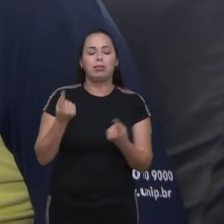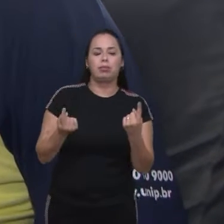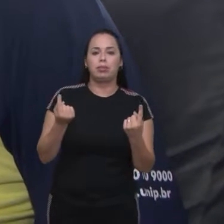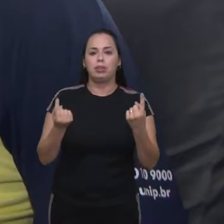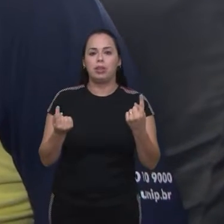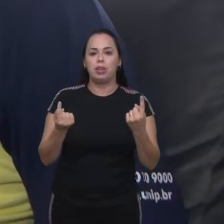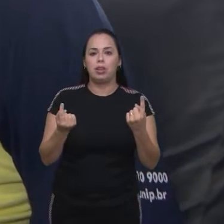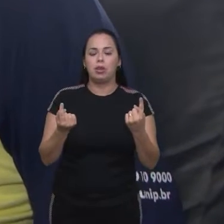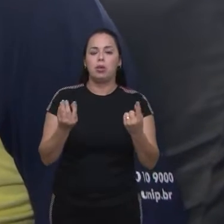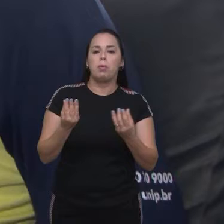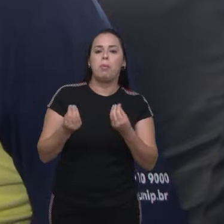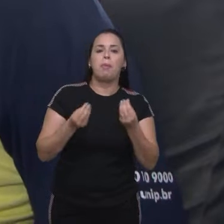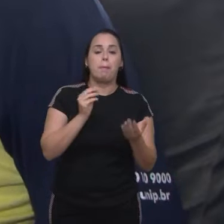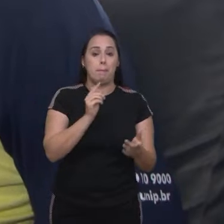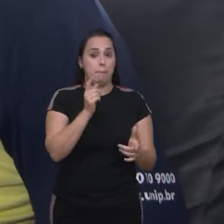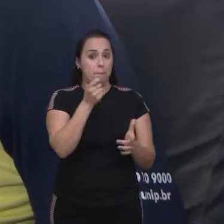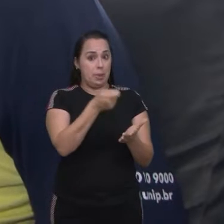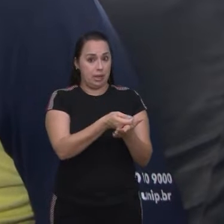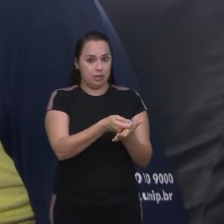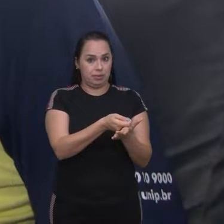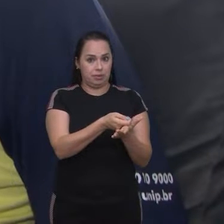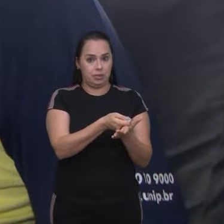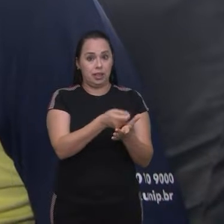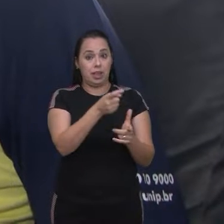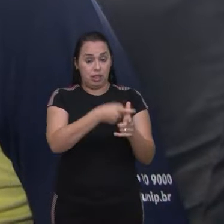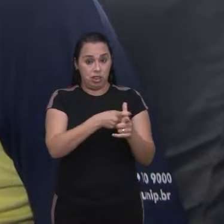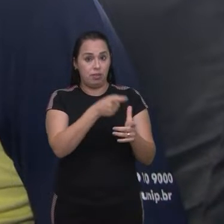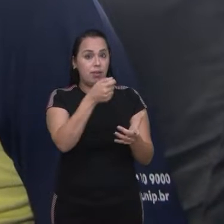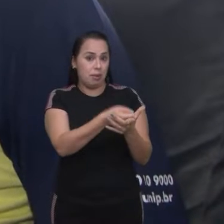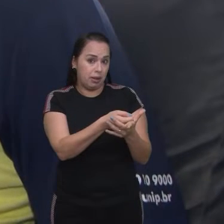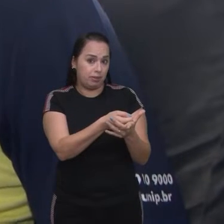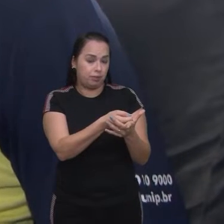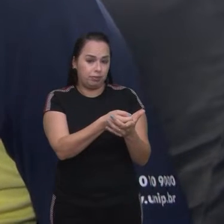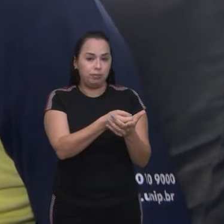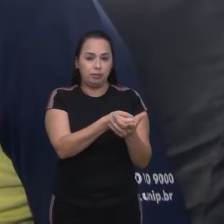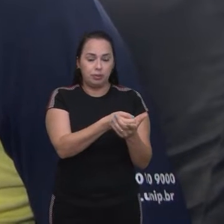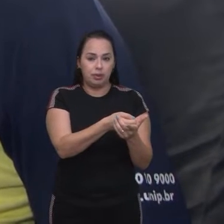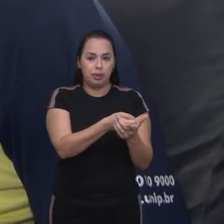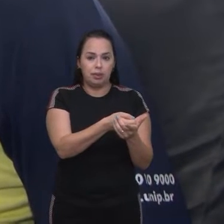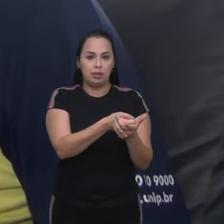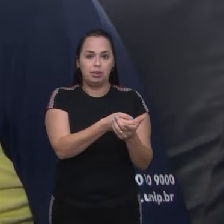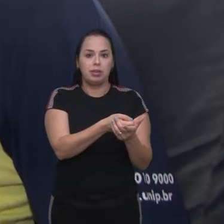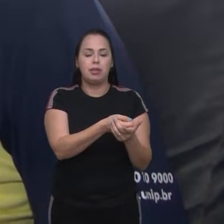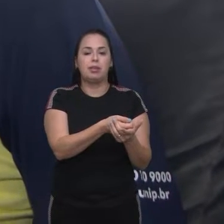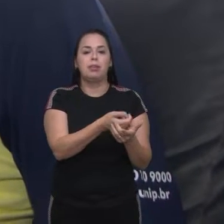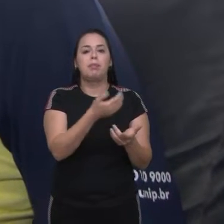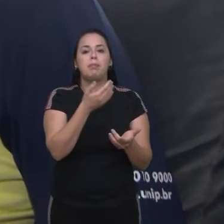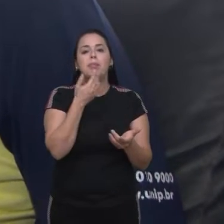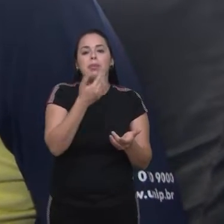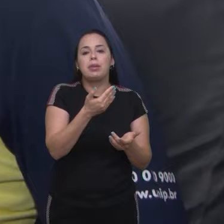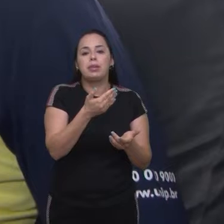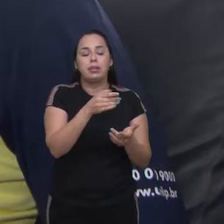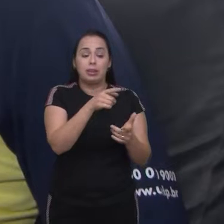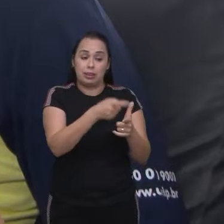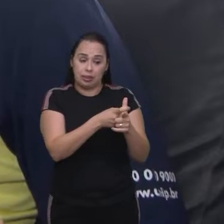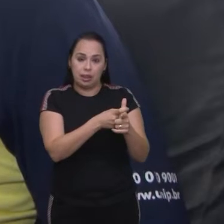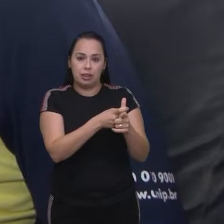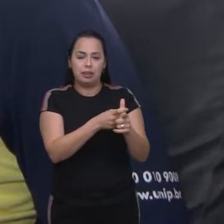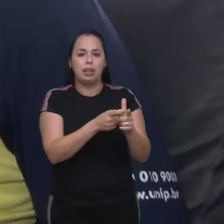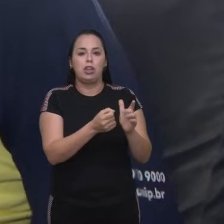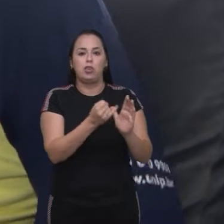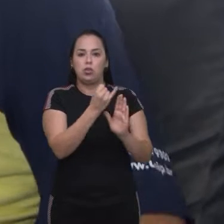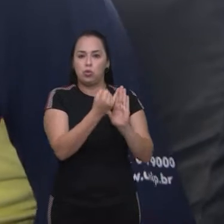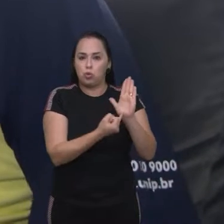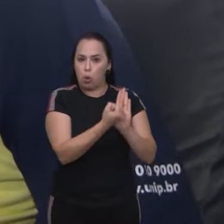uma vantagem. Agora é preciso saber utilizar essa vantagem. Por exemplo, se você vai quitar dívidas, é